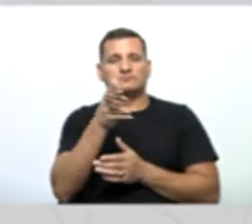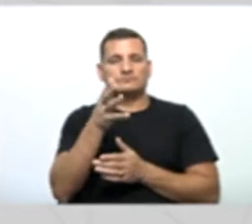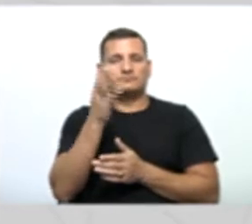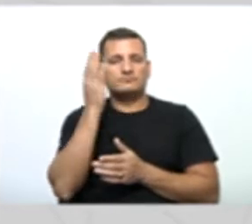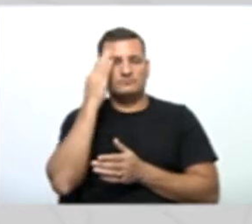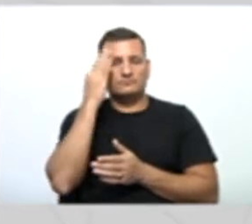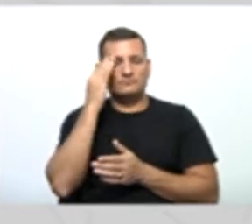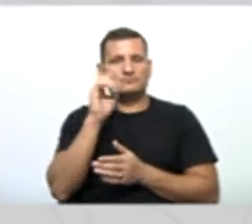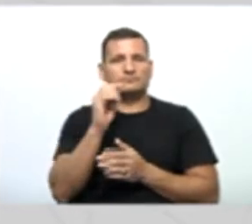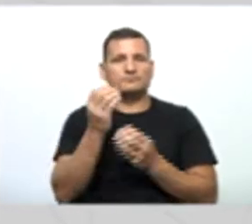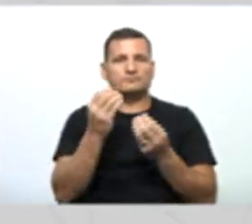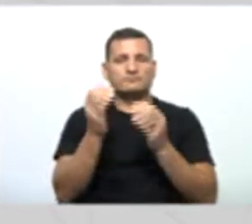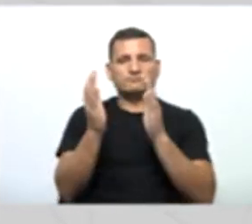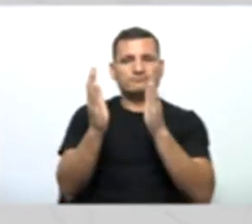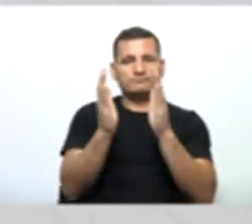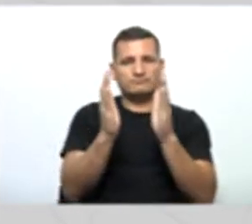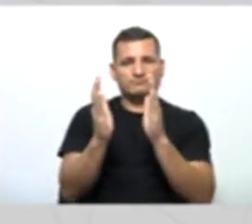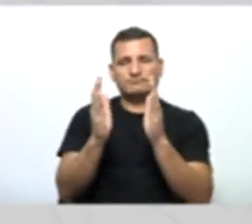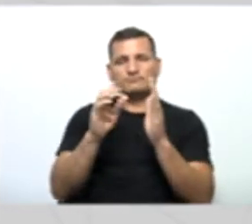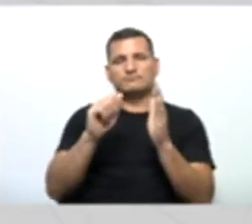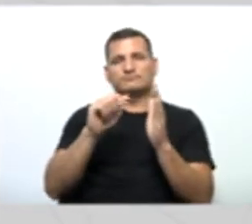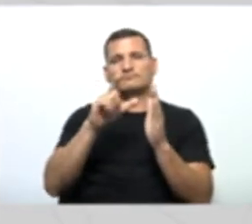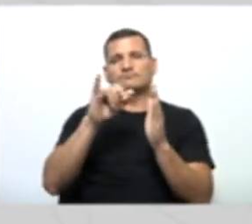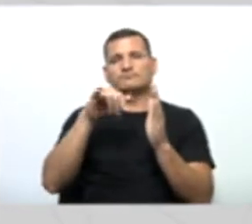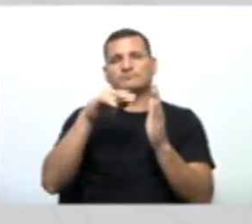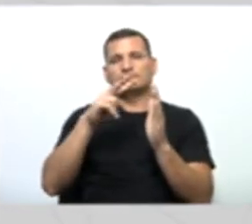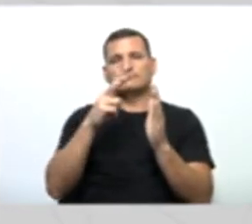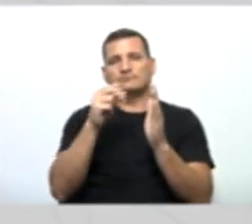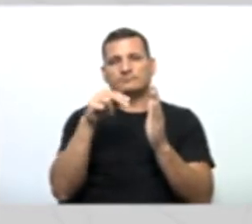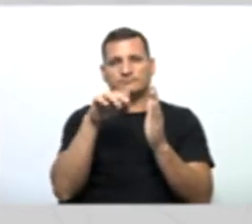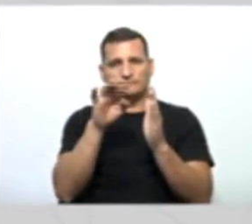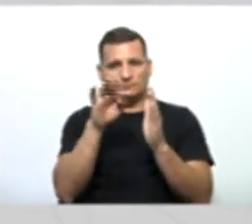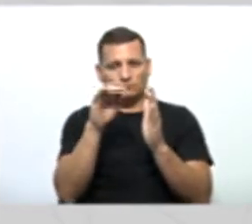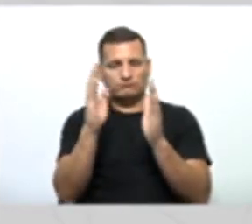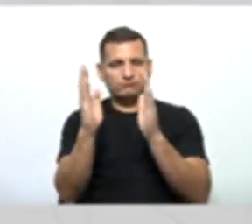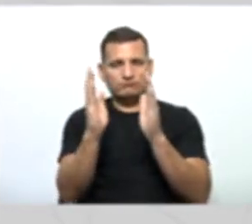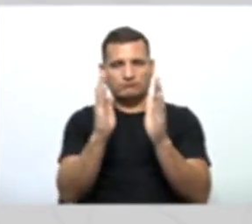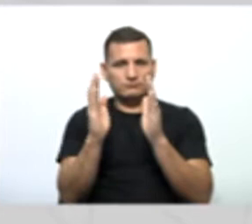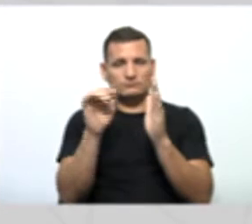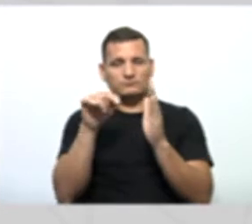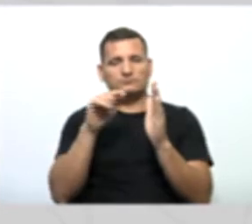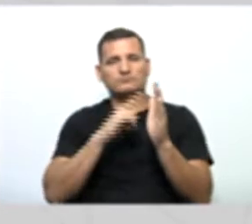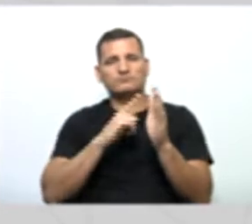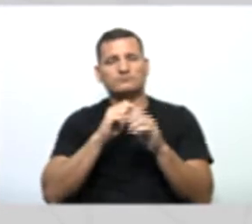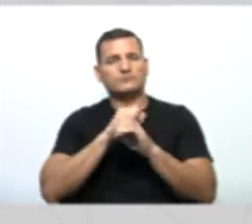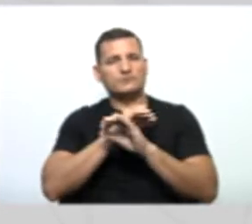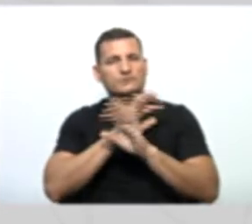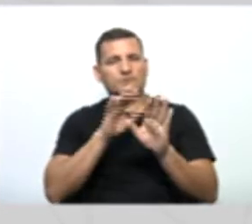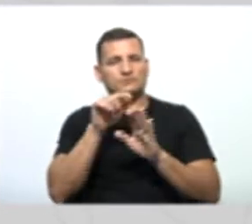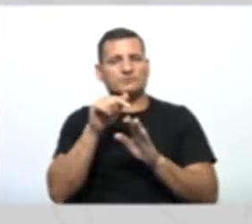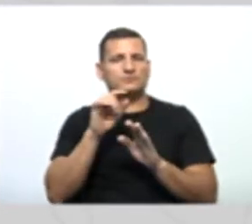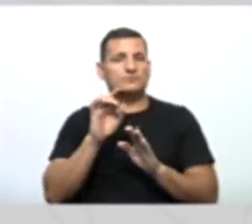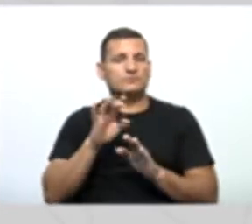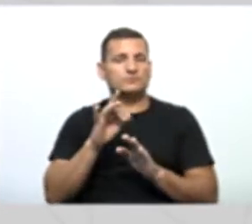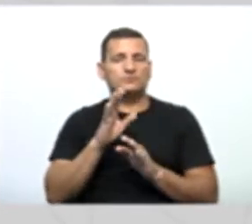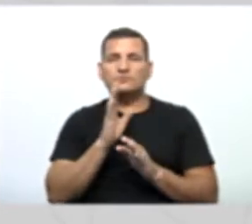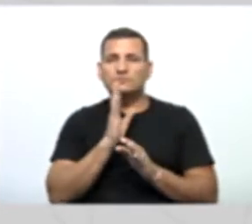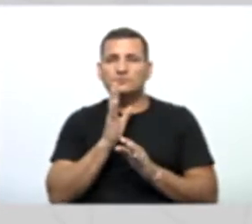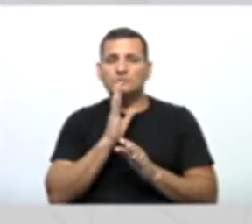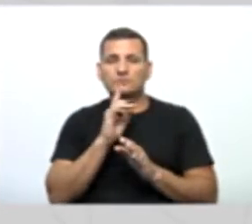do alinhamento, certo? Fica bem claro que a gente só está conhecendo até agora